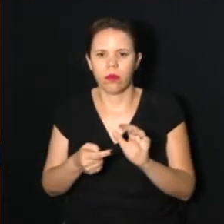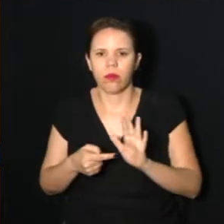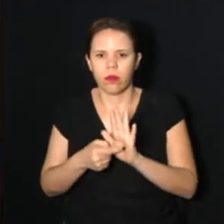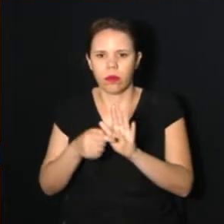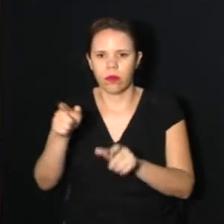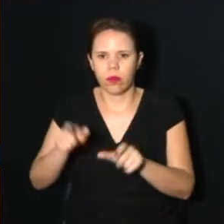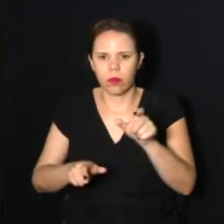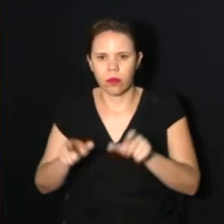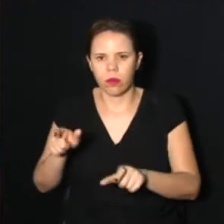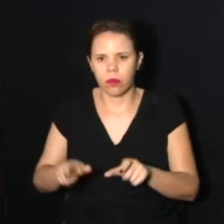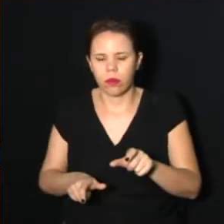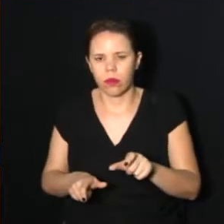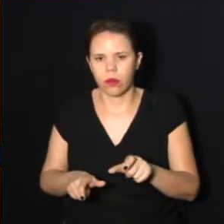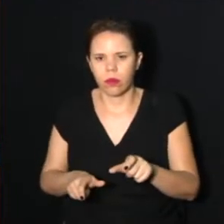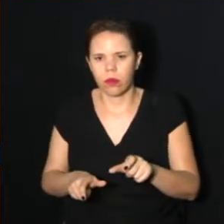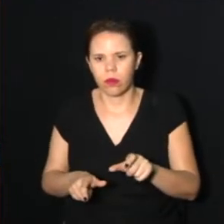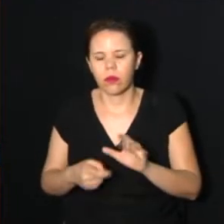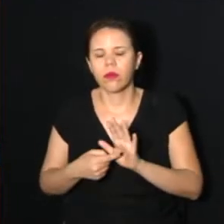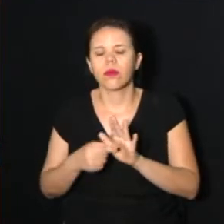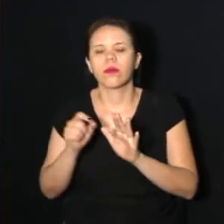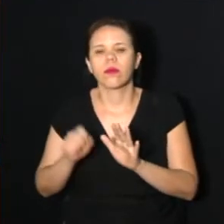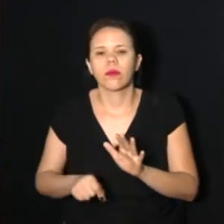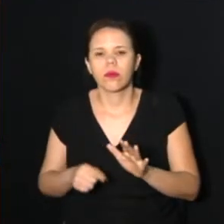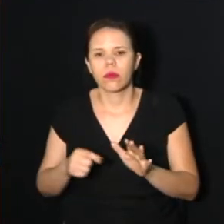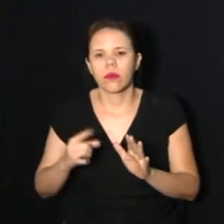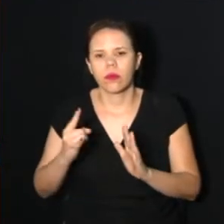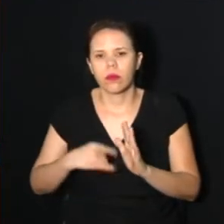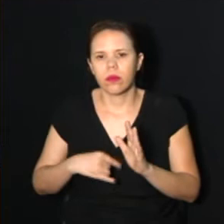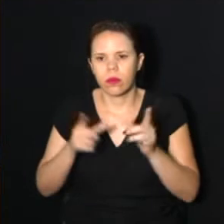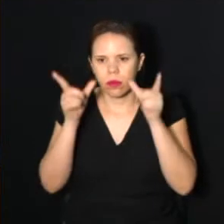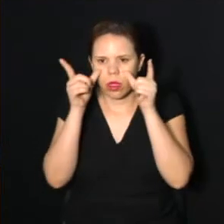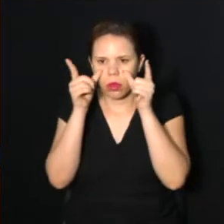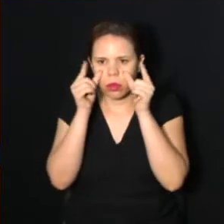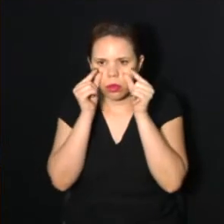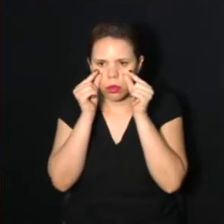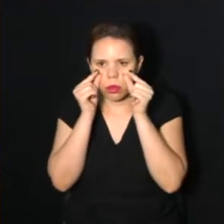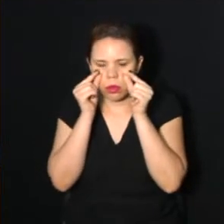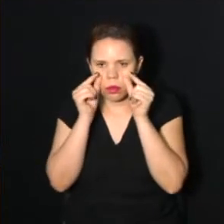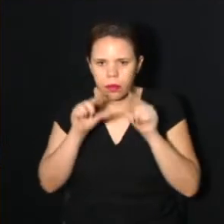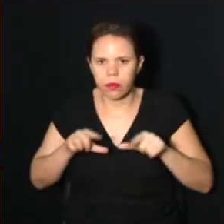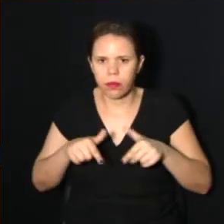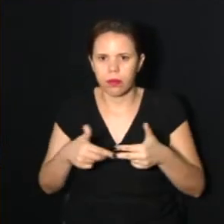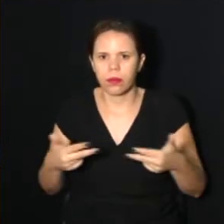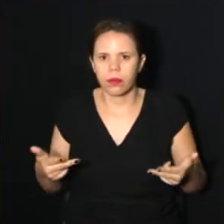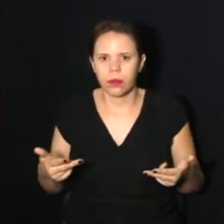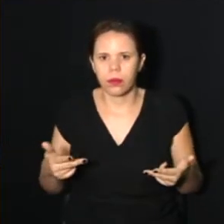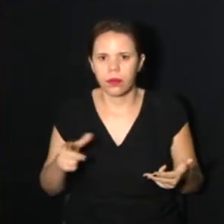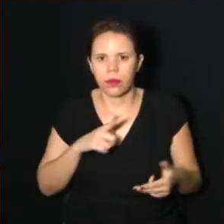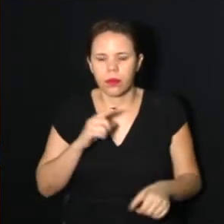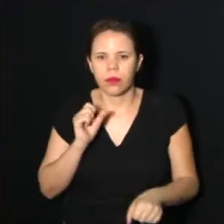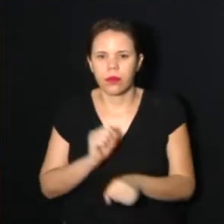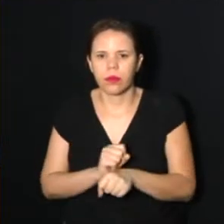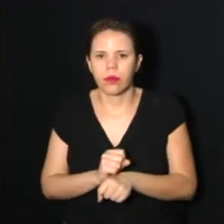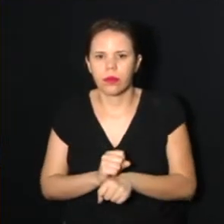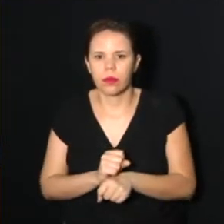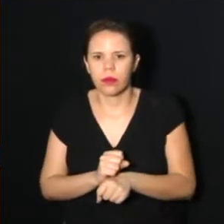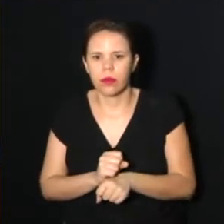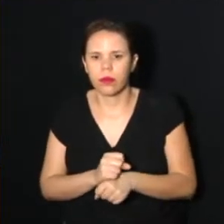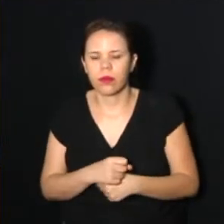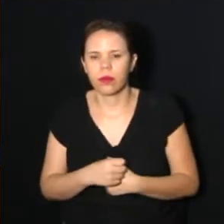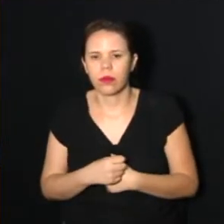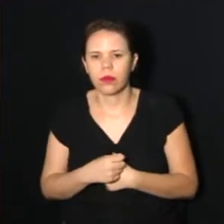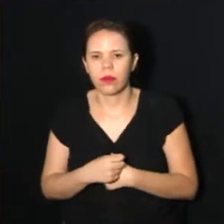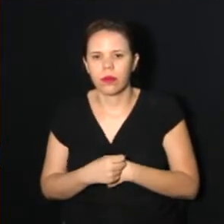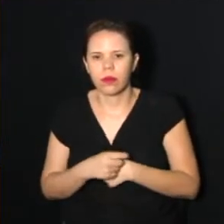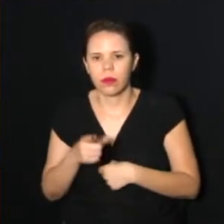pessoas diagnosticadas com baixa visão e da outras providências. Eu dei uma parada aqui na diagnosticada, né?